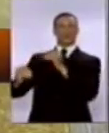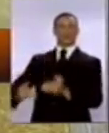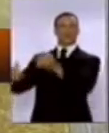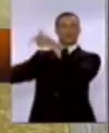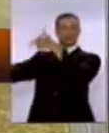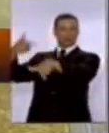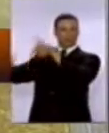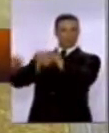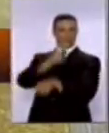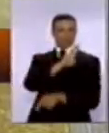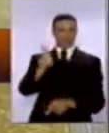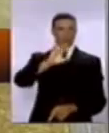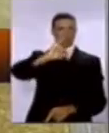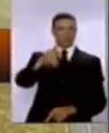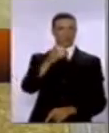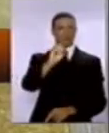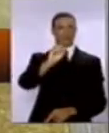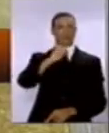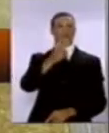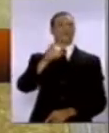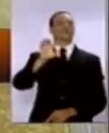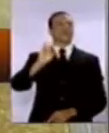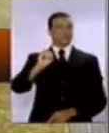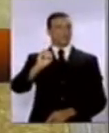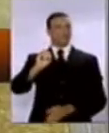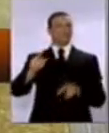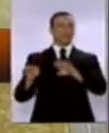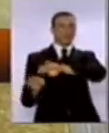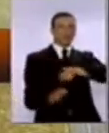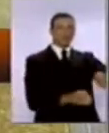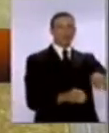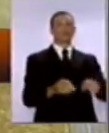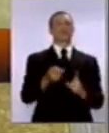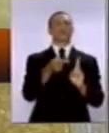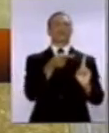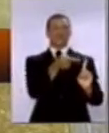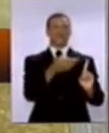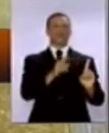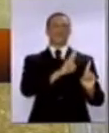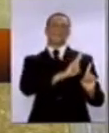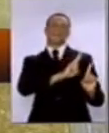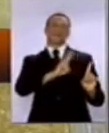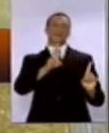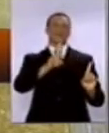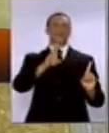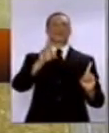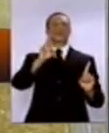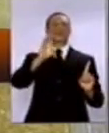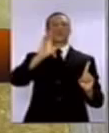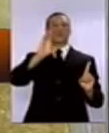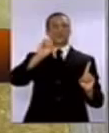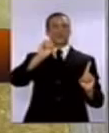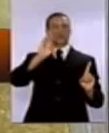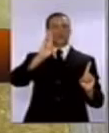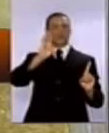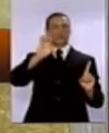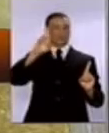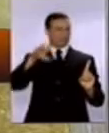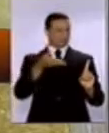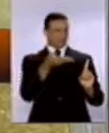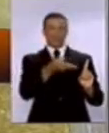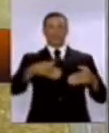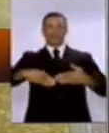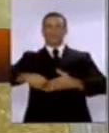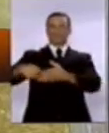oreste dalazen procuradora-geral da república doutor roberto monteiro gurgel a pessoa de quem são